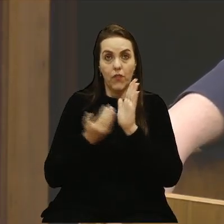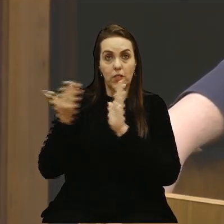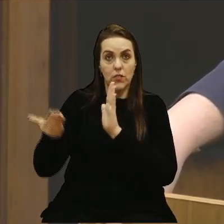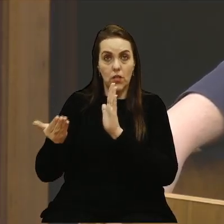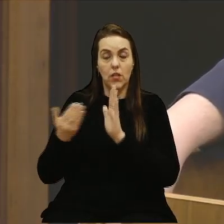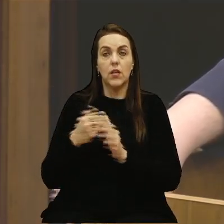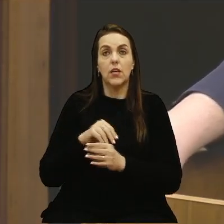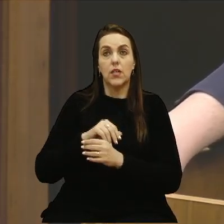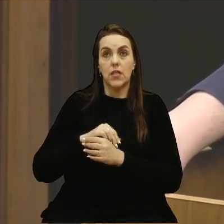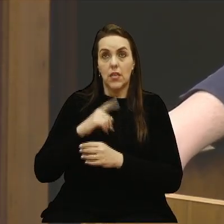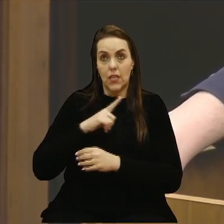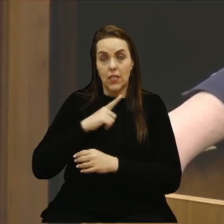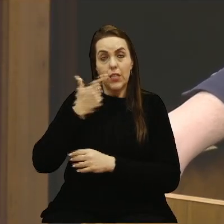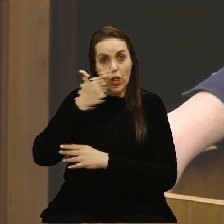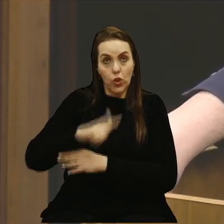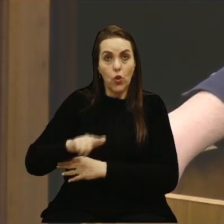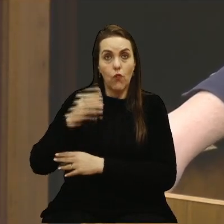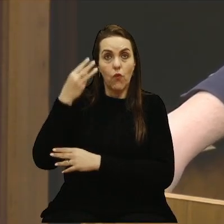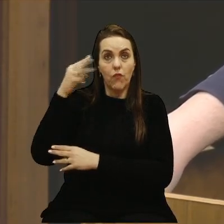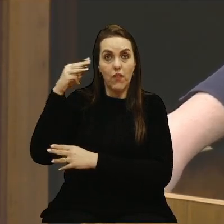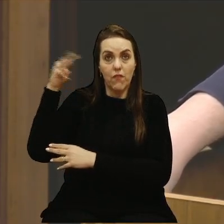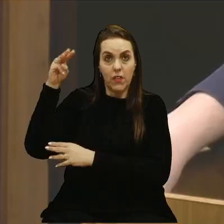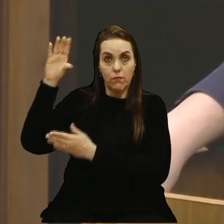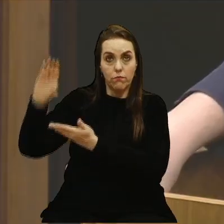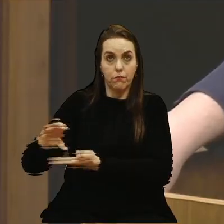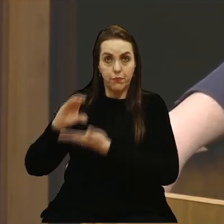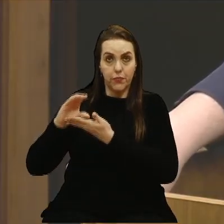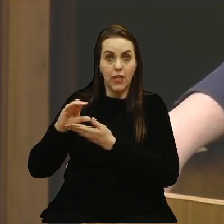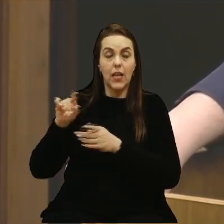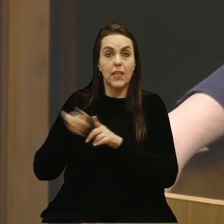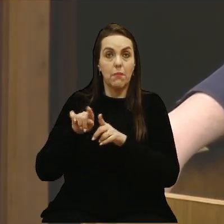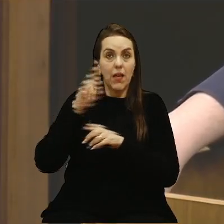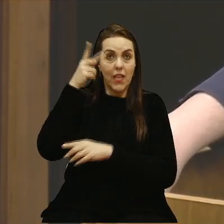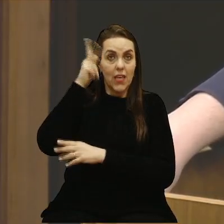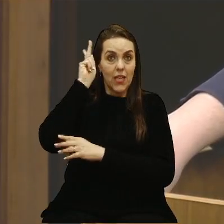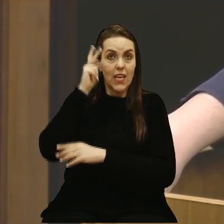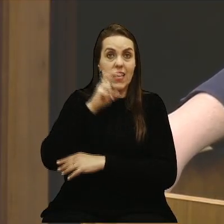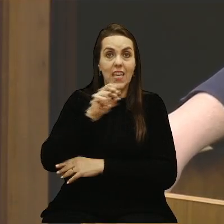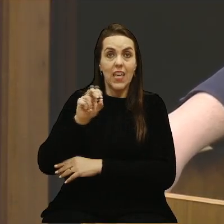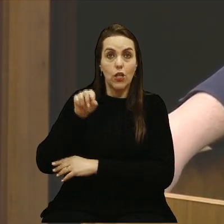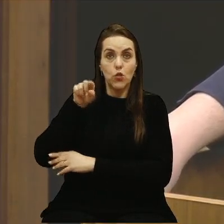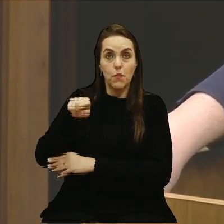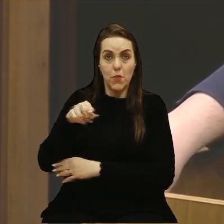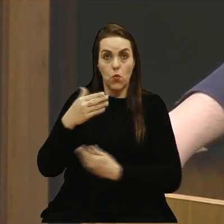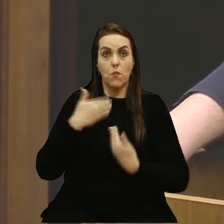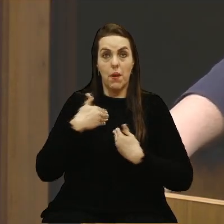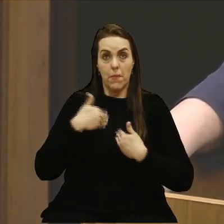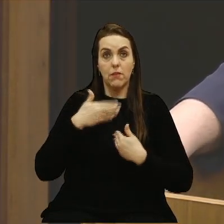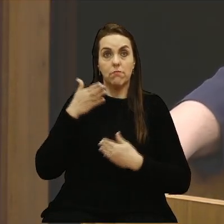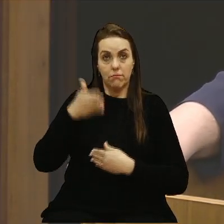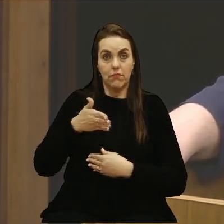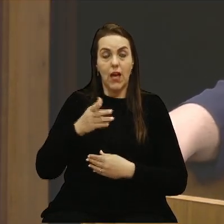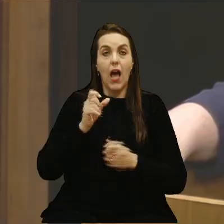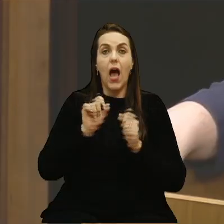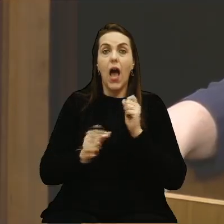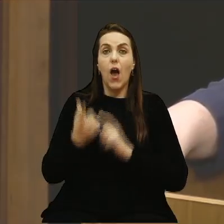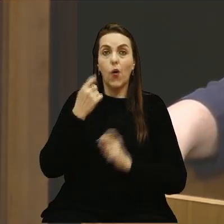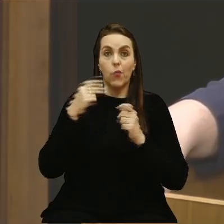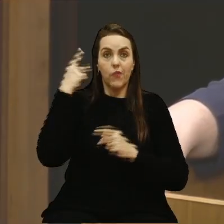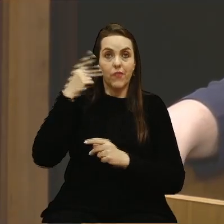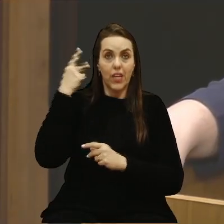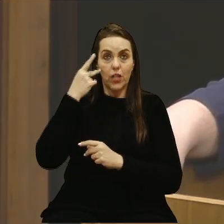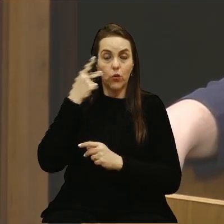vindo 609 mil de novo para o Hospital Virvi. Vereador Iago está dizendo que 500 mil também já veio por ele, mais alguns vereadores aqui. Então,